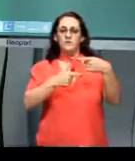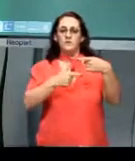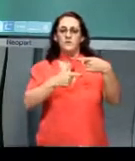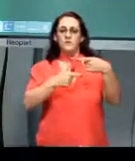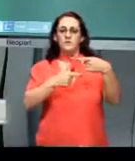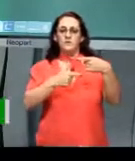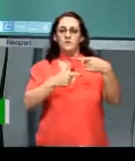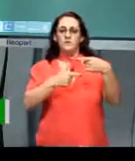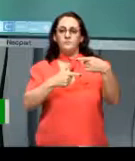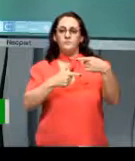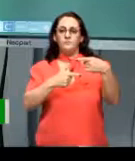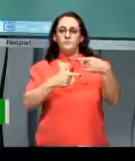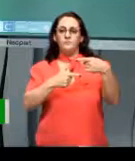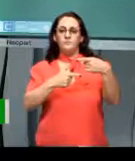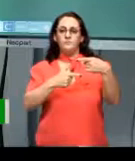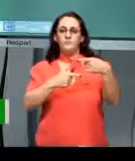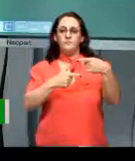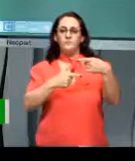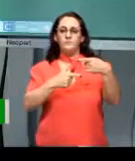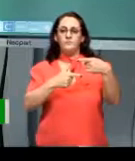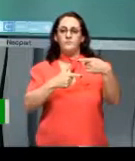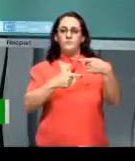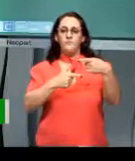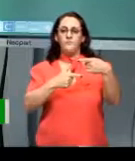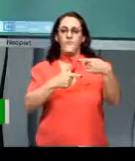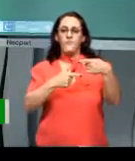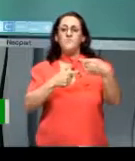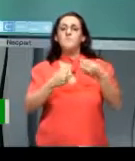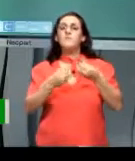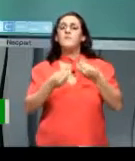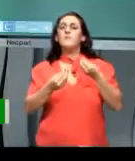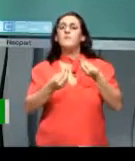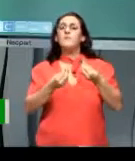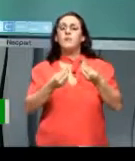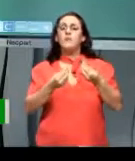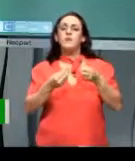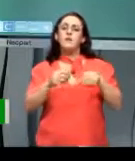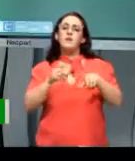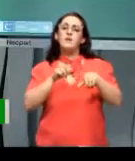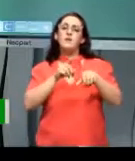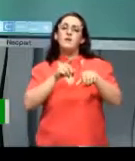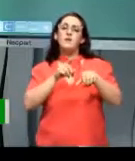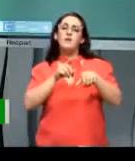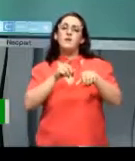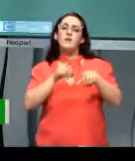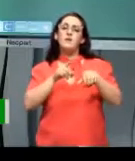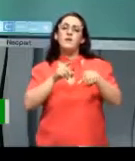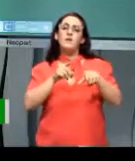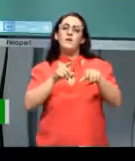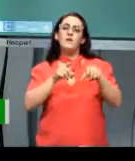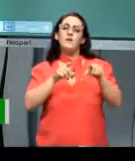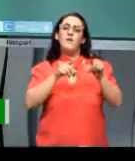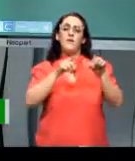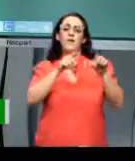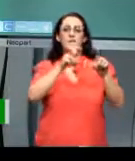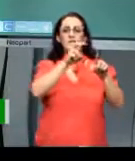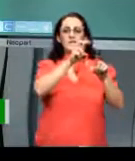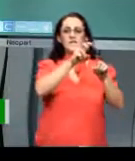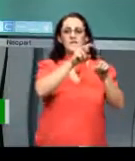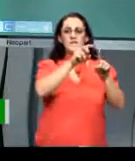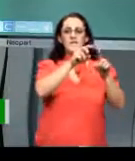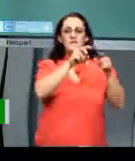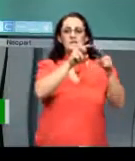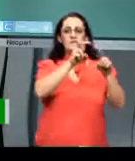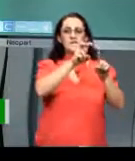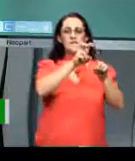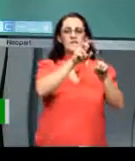fração em que, na hora que eu fizer a divisão,